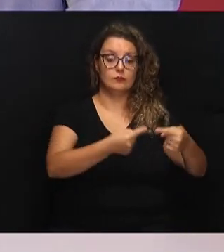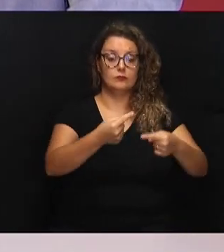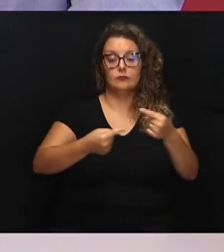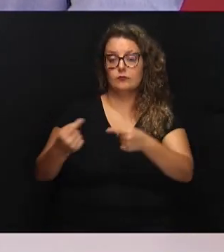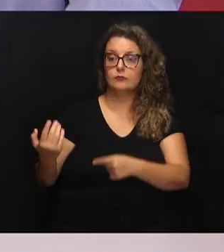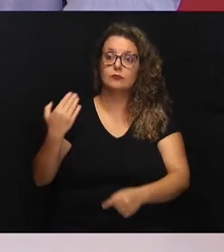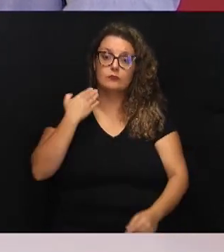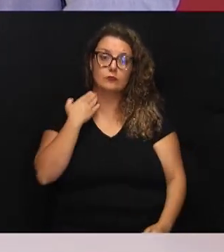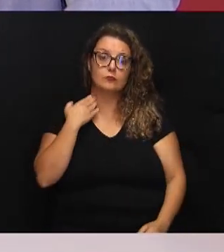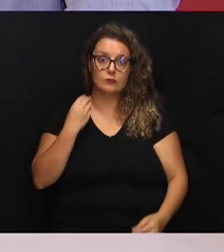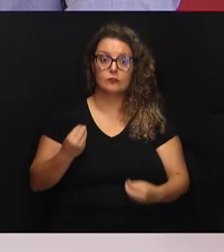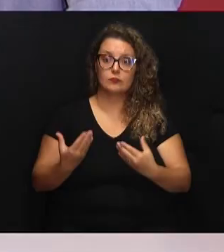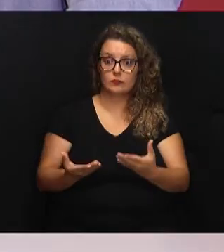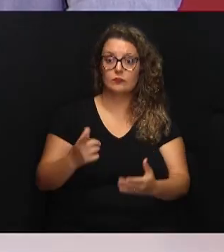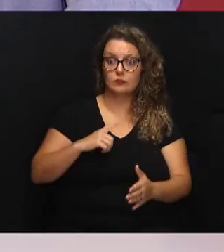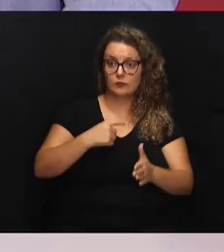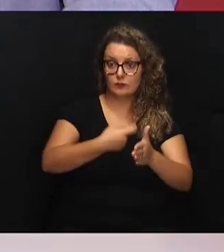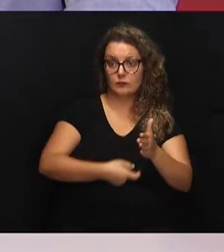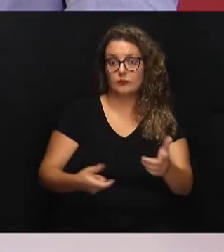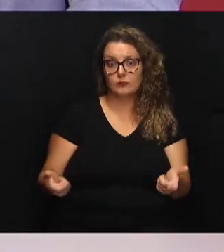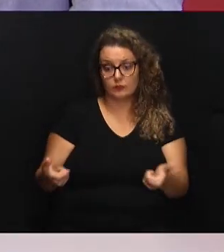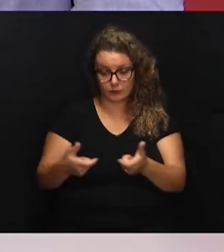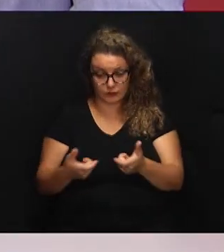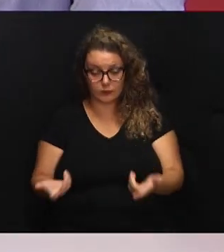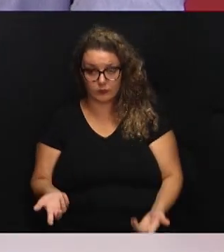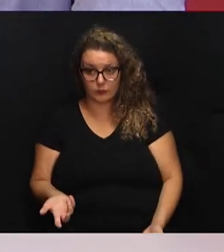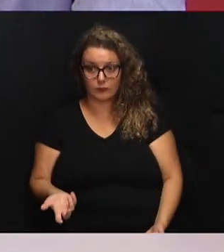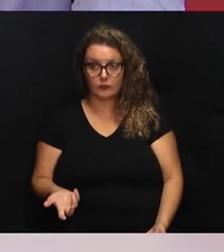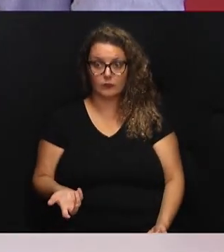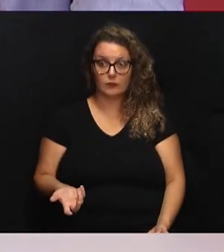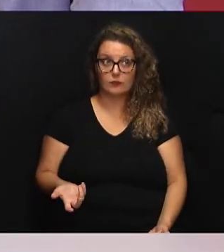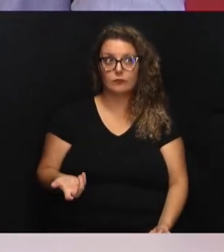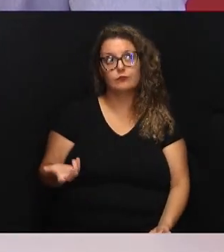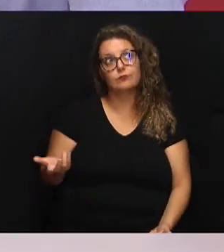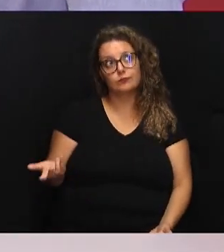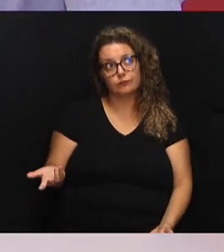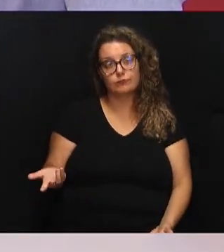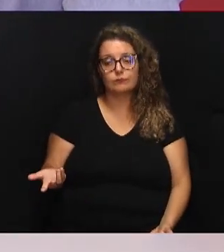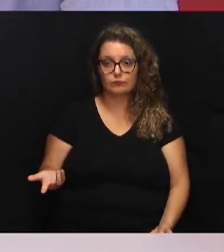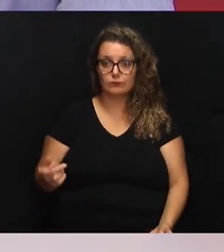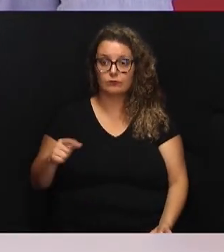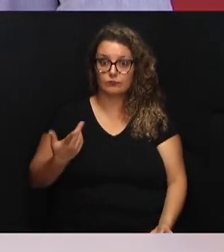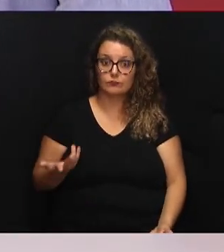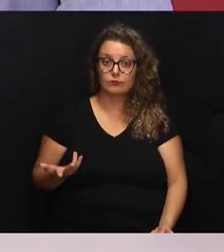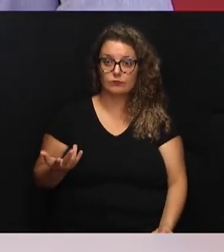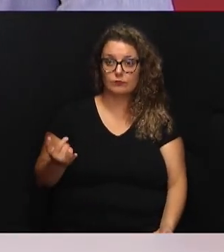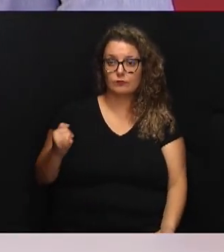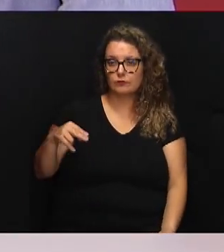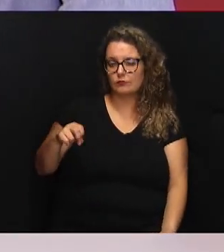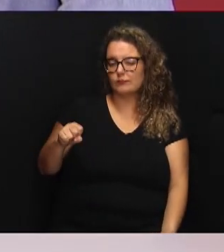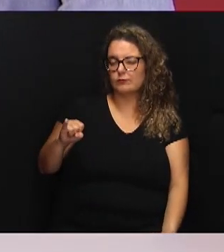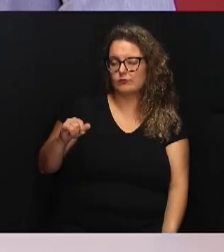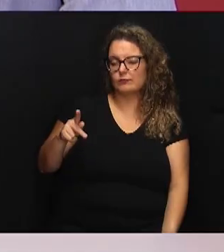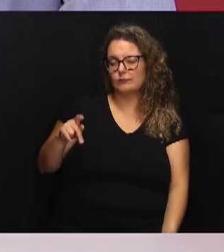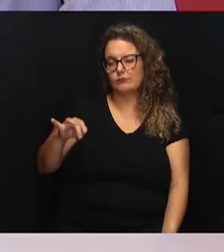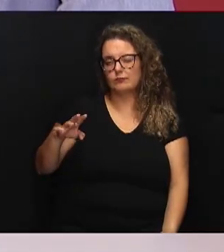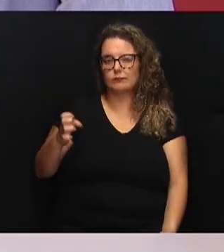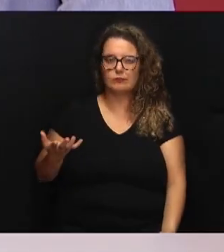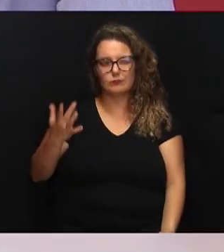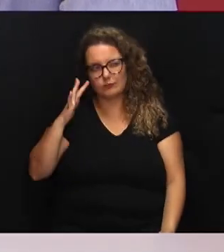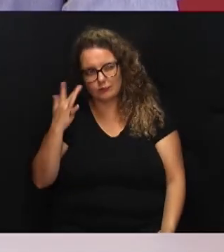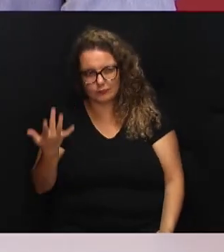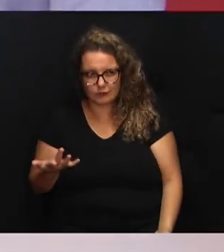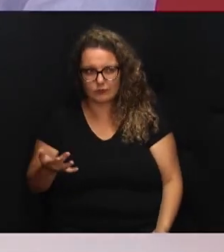bancos ofertando, você vai ter taxas de juros menores, né? Ainda é muito incipiente para dizer quais são as taxas, né?